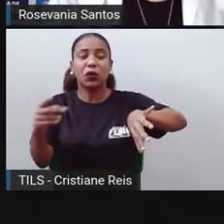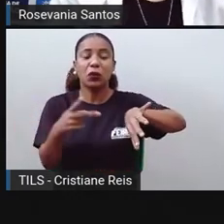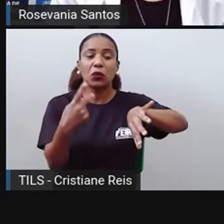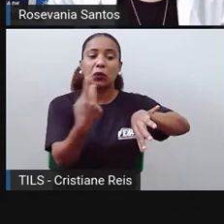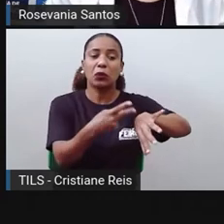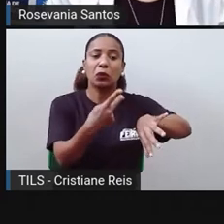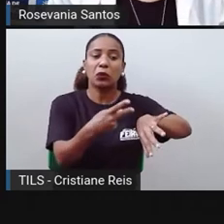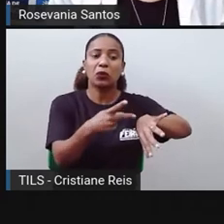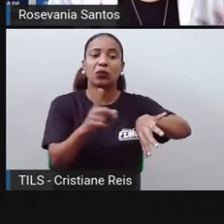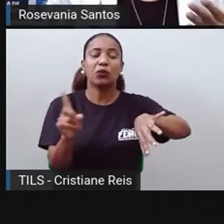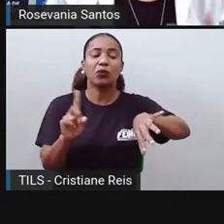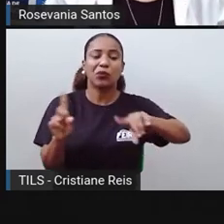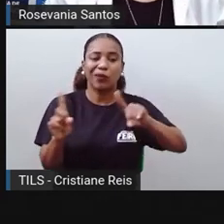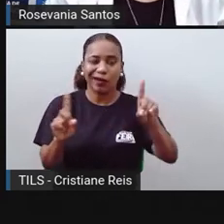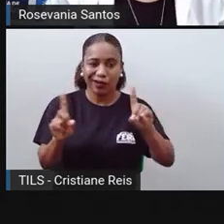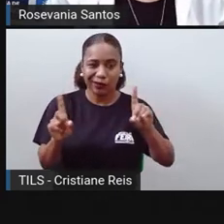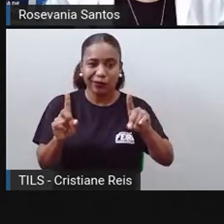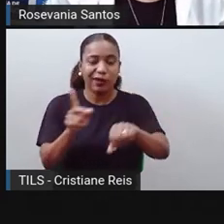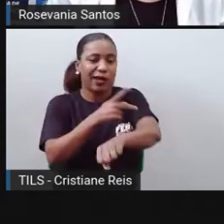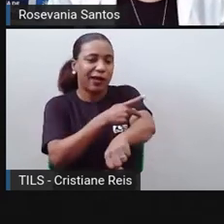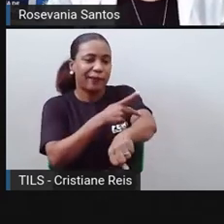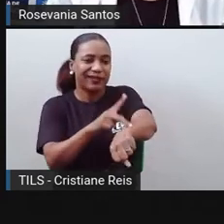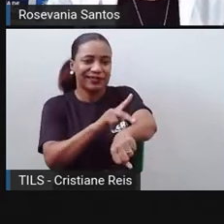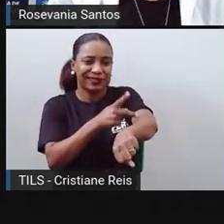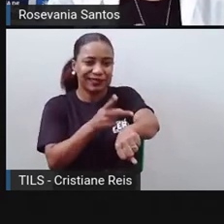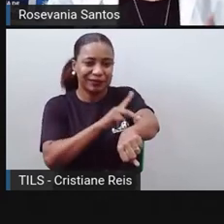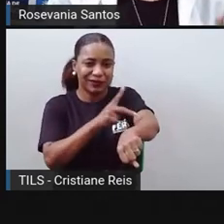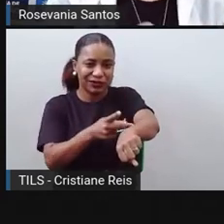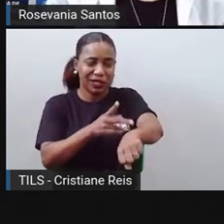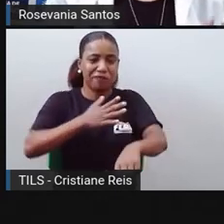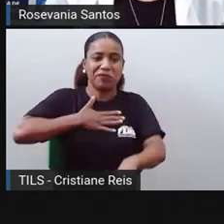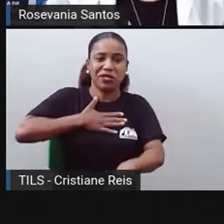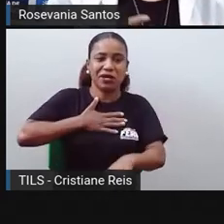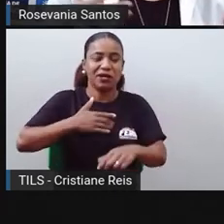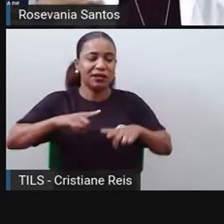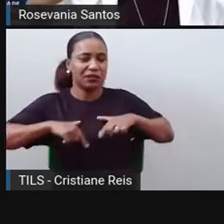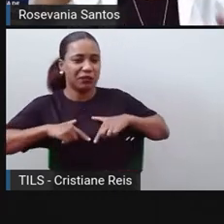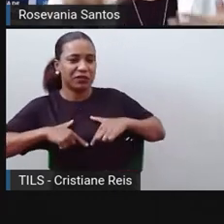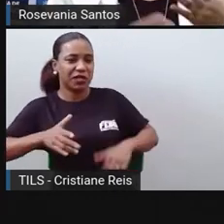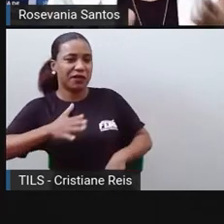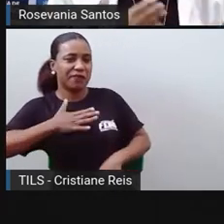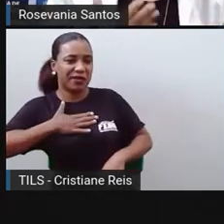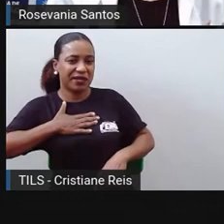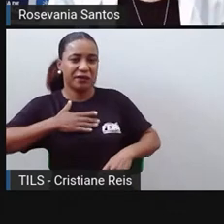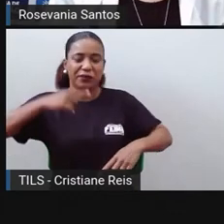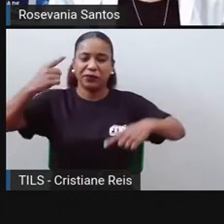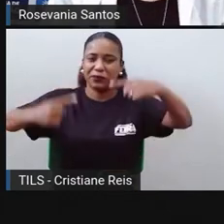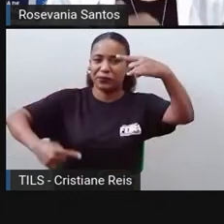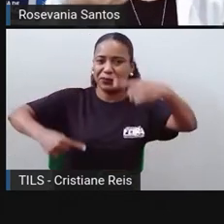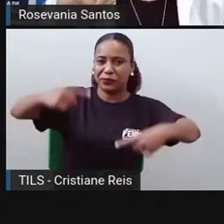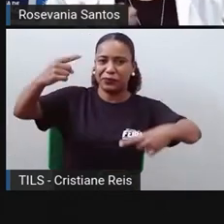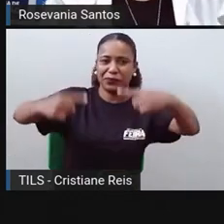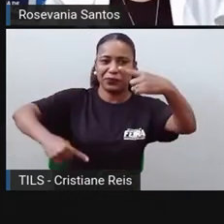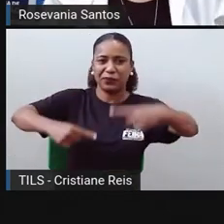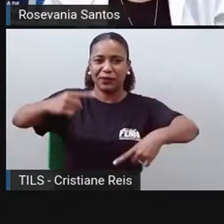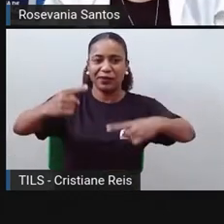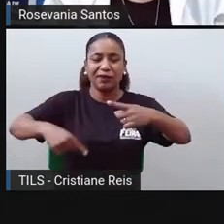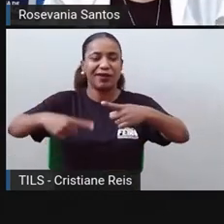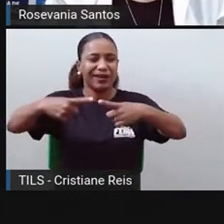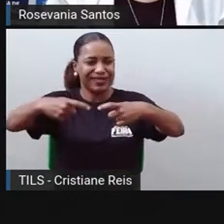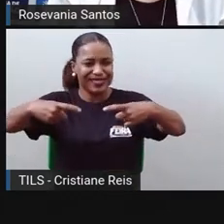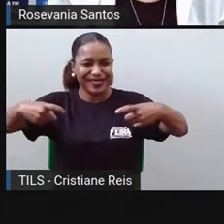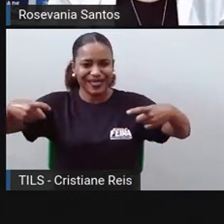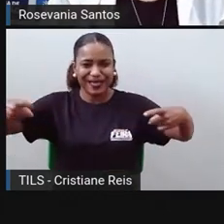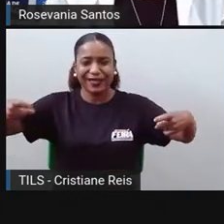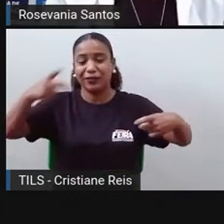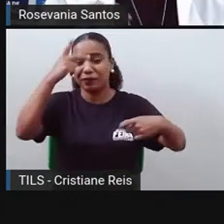Palestina, outros que continuem sendo de Israel, e aí, em contrapartida, essas guerras vão ocorrendo, muitas vidas humanas vão